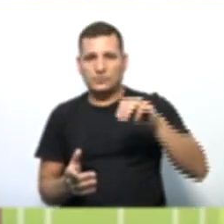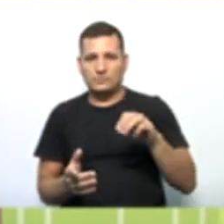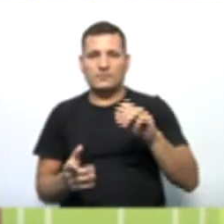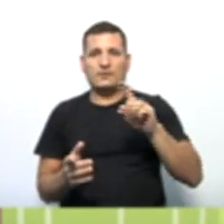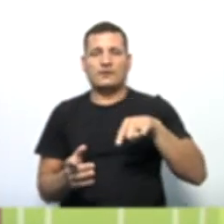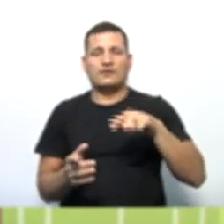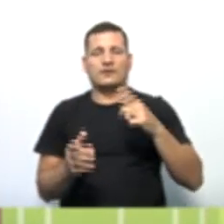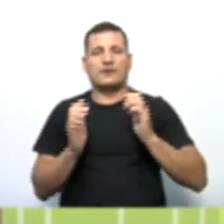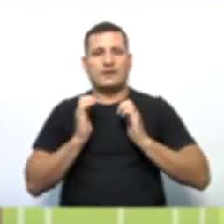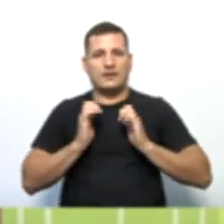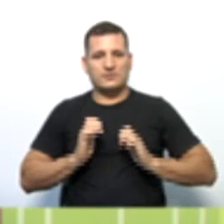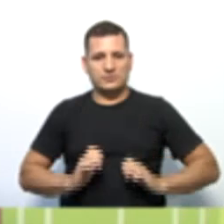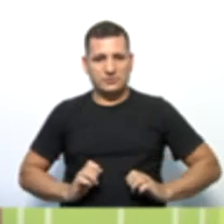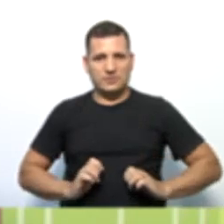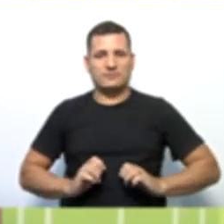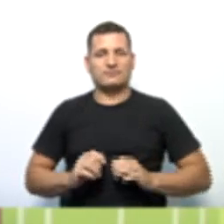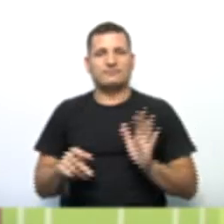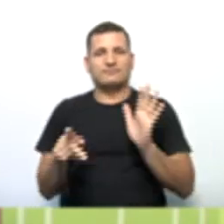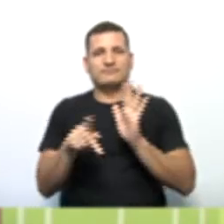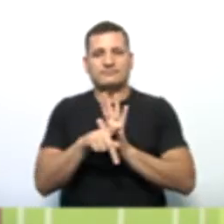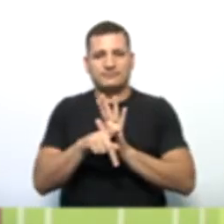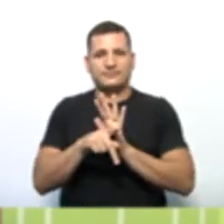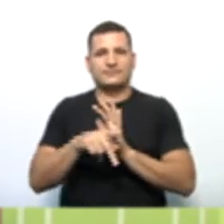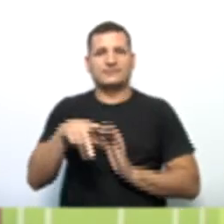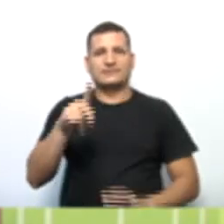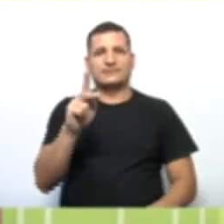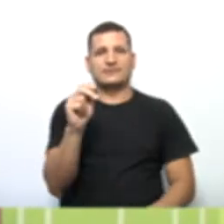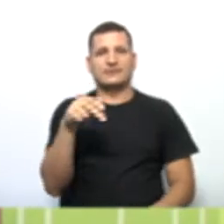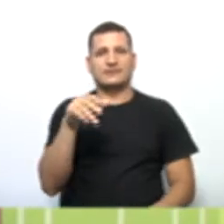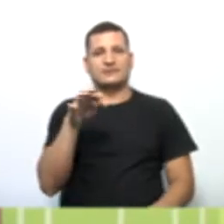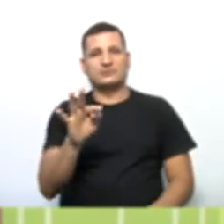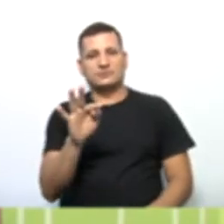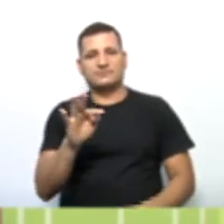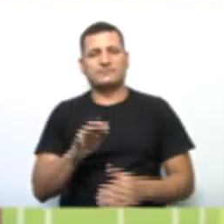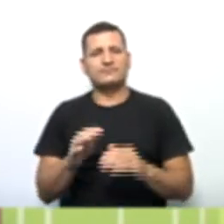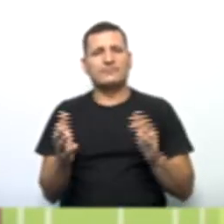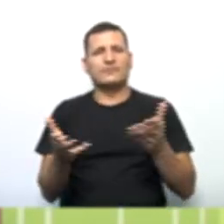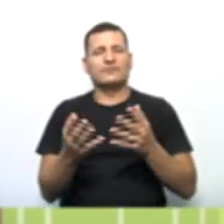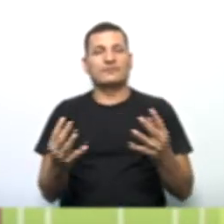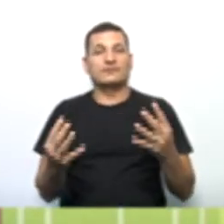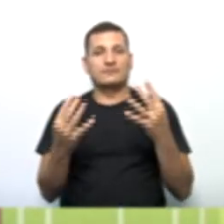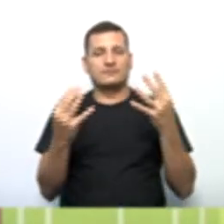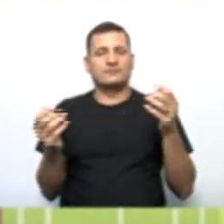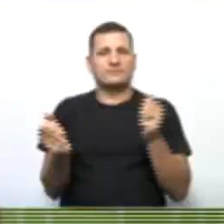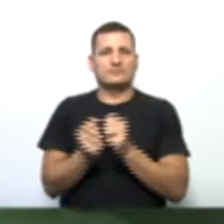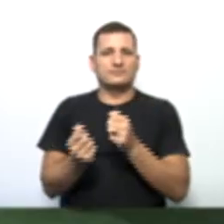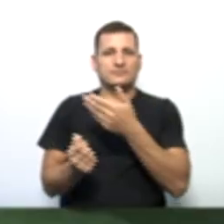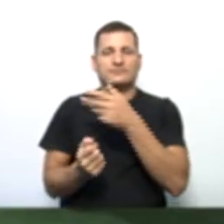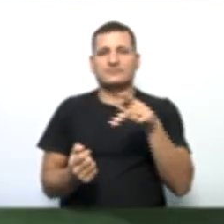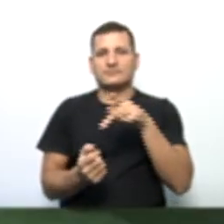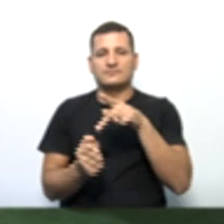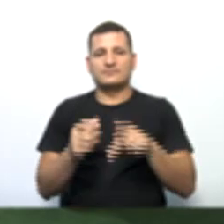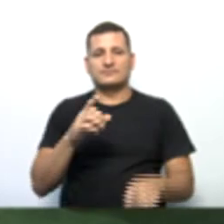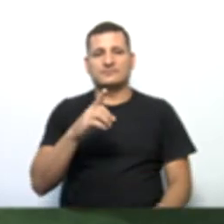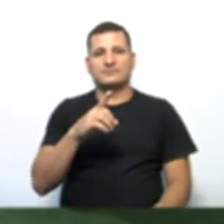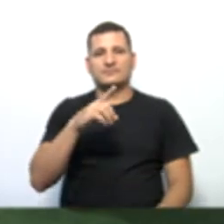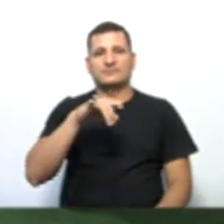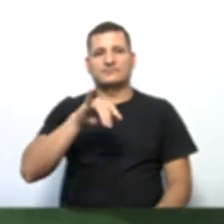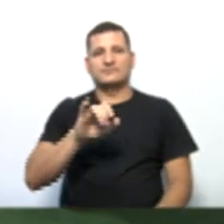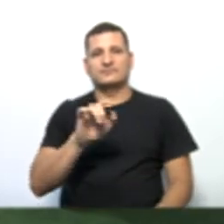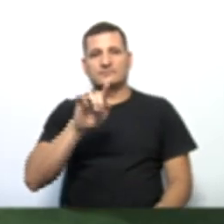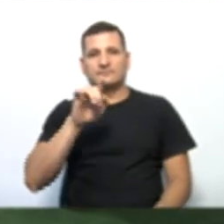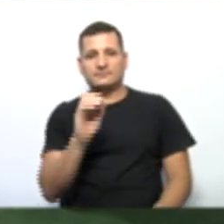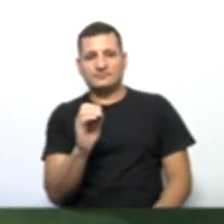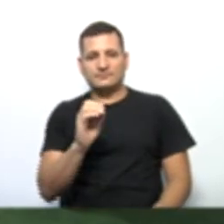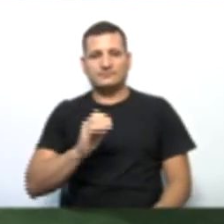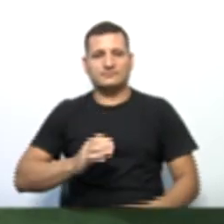preparados com caneta em punho para copiar tudo e prestar bastante atenção. E comigo hoje também está o professor Diego, que vai estar colaborando com